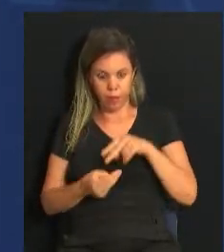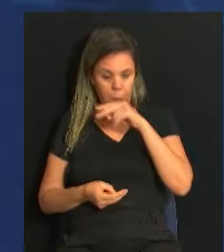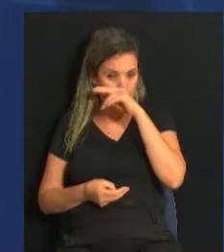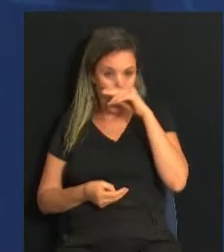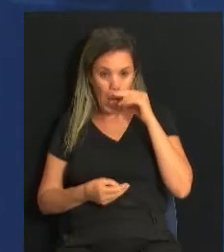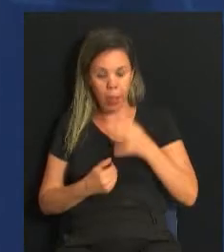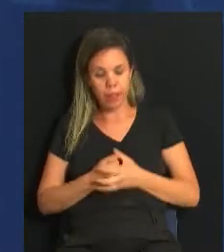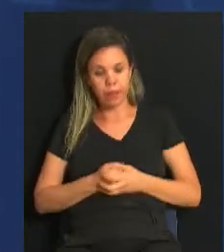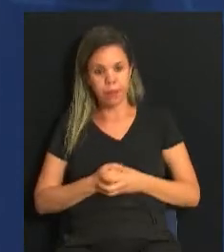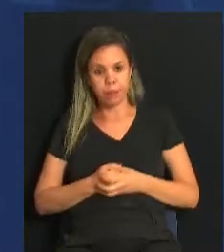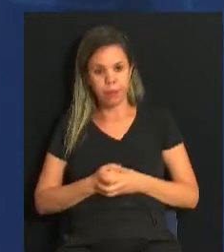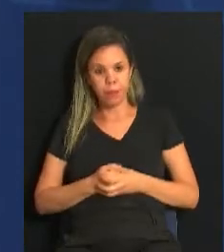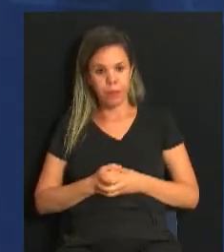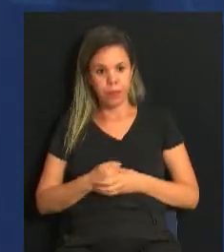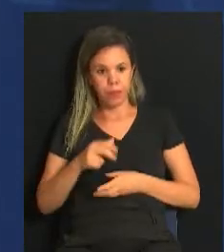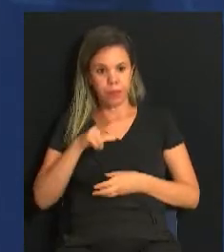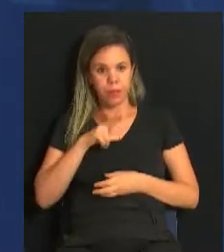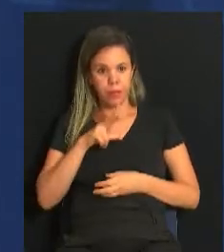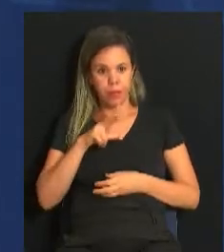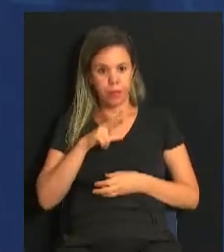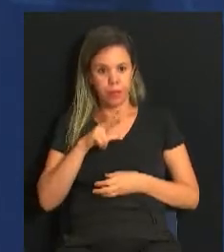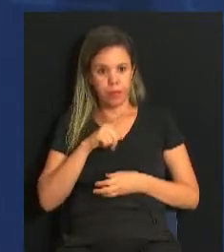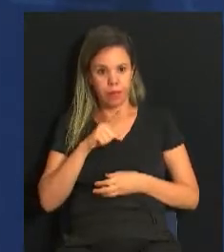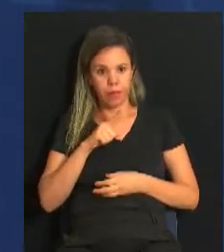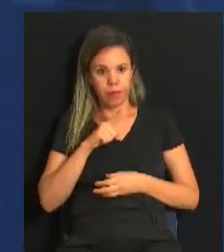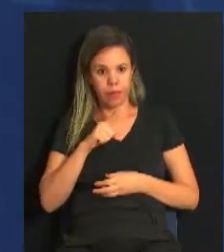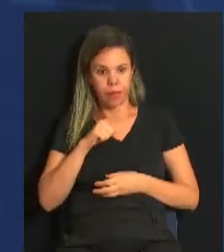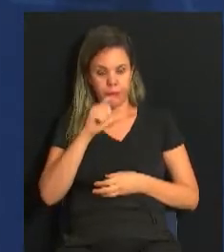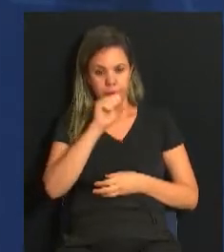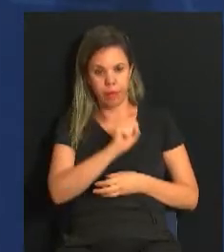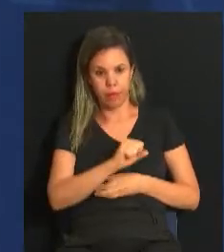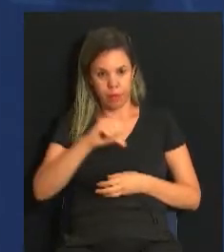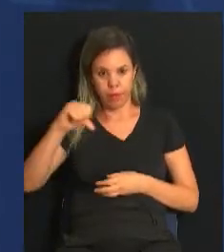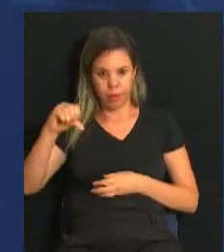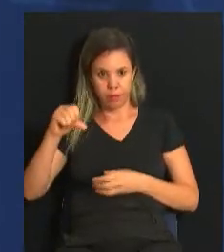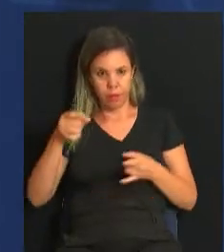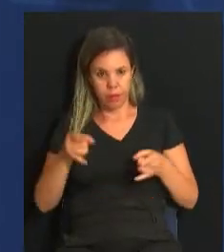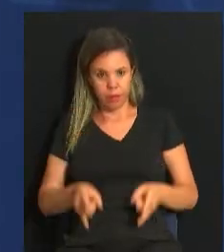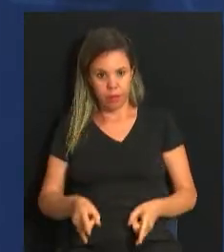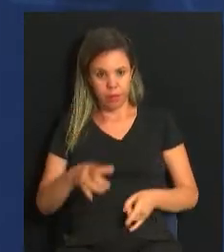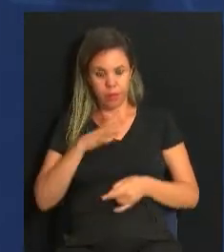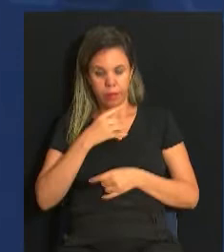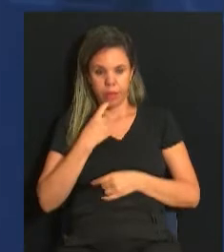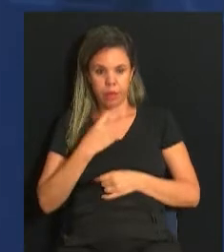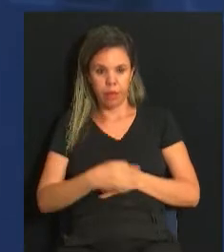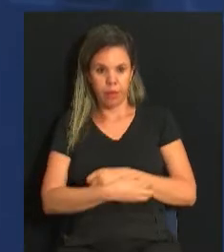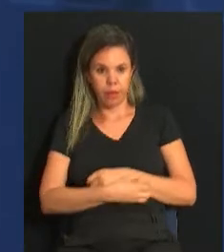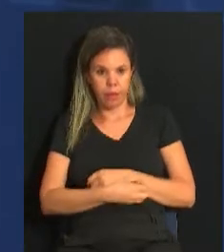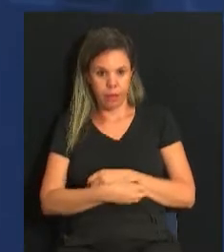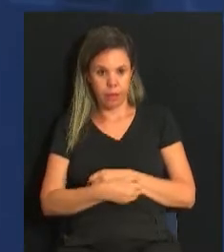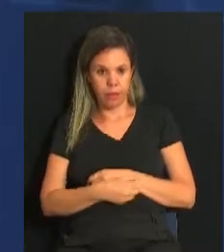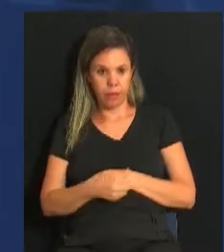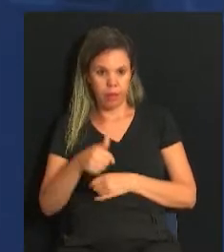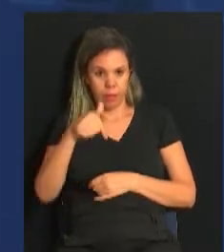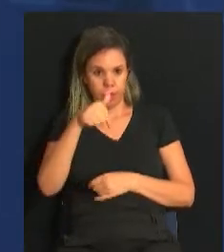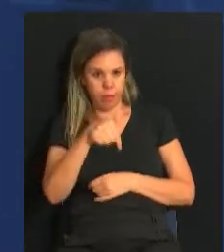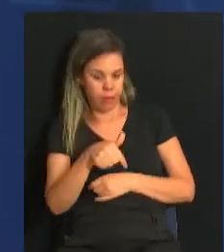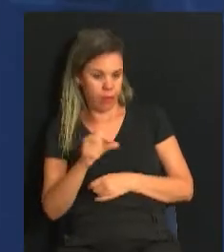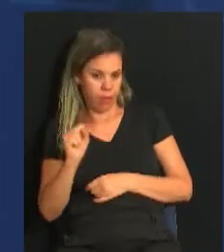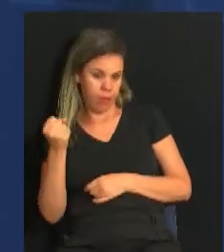estadual e na rede particular nós temos 89 leitos aqui na cidade de Campinas e